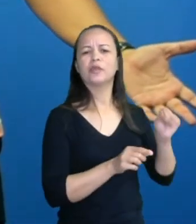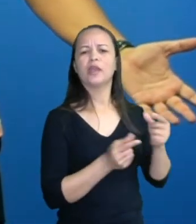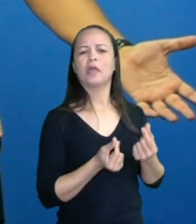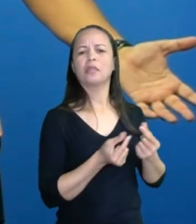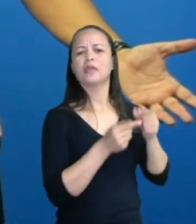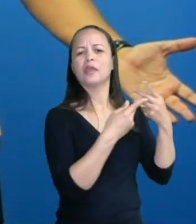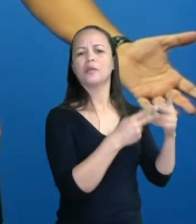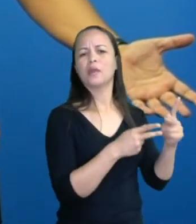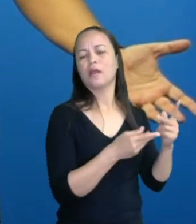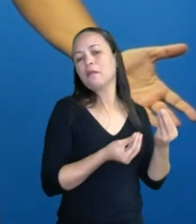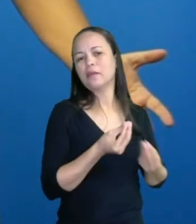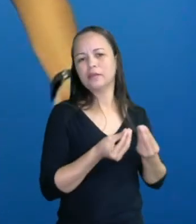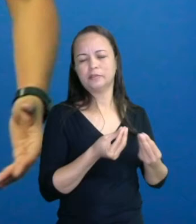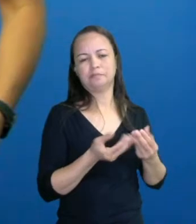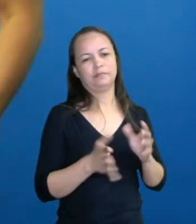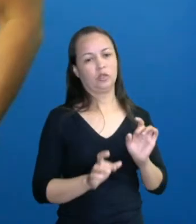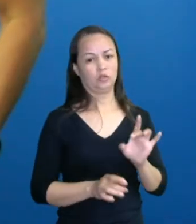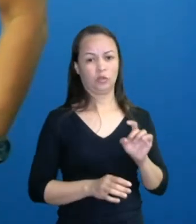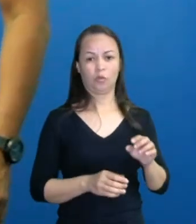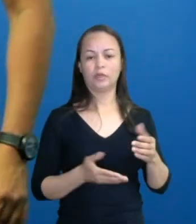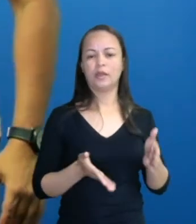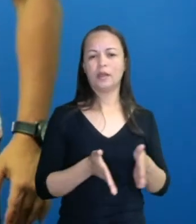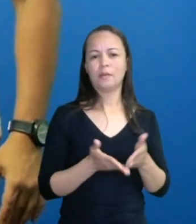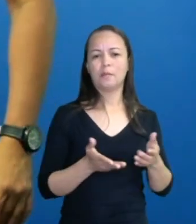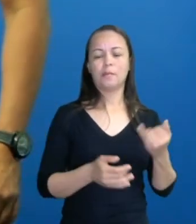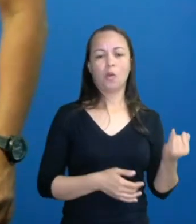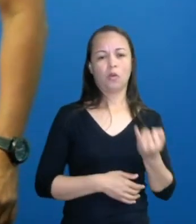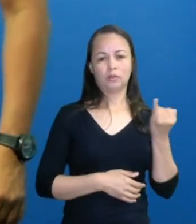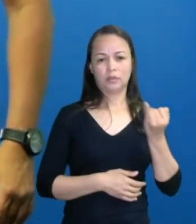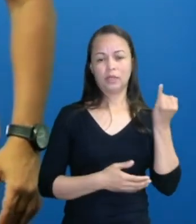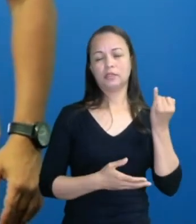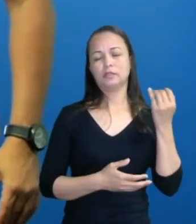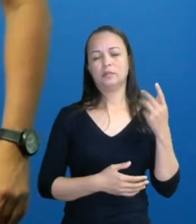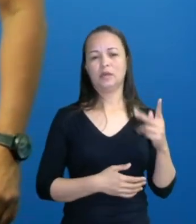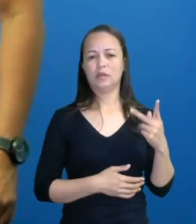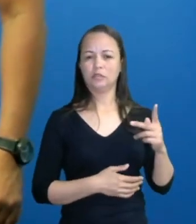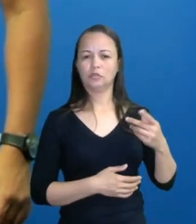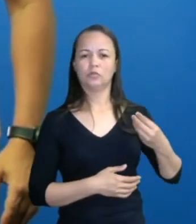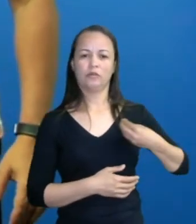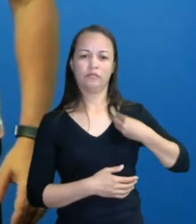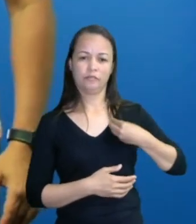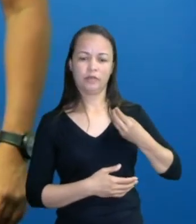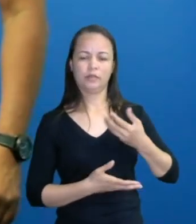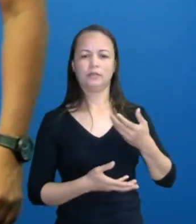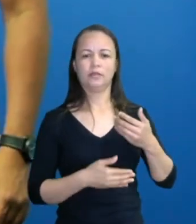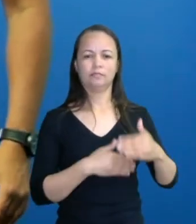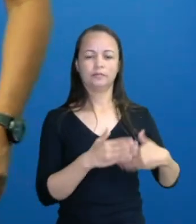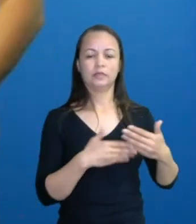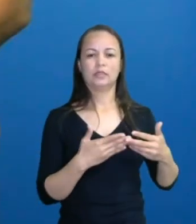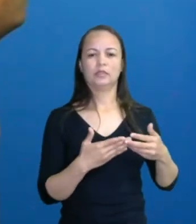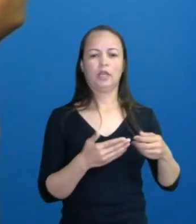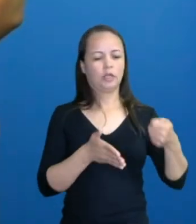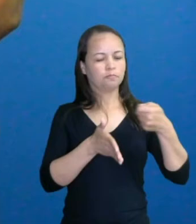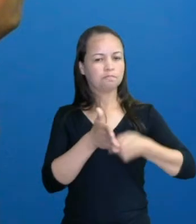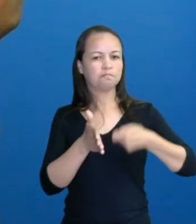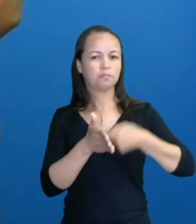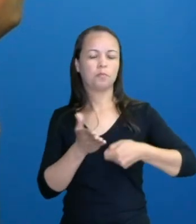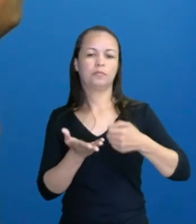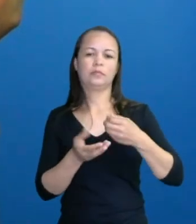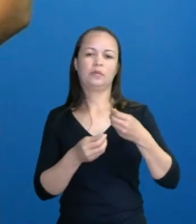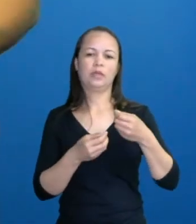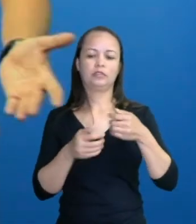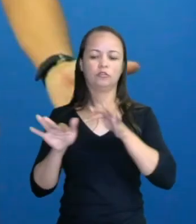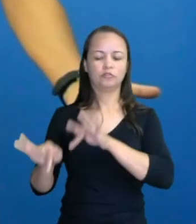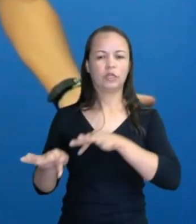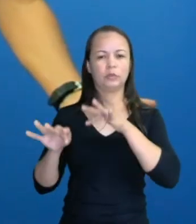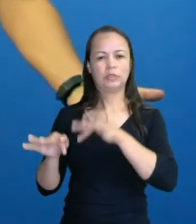que era necessário para a sua sobrevivência, depois de uma série de obrigações e de impostos que ele tinha que pagar para o senhor feudal.